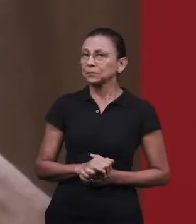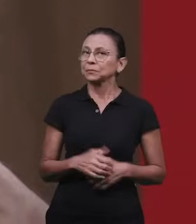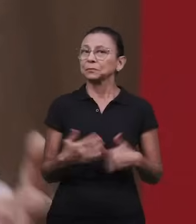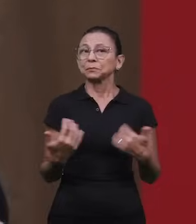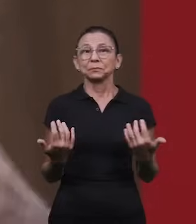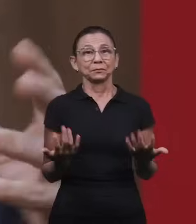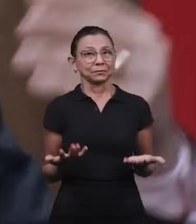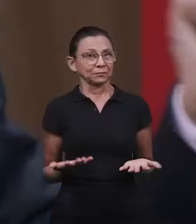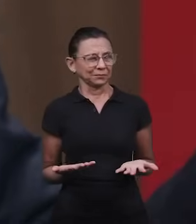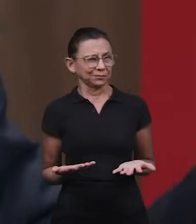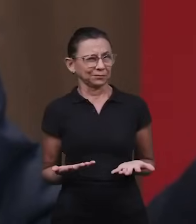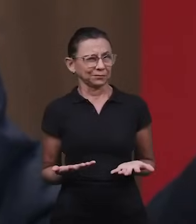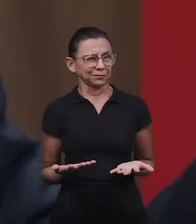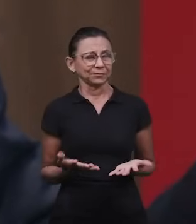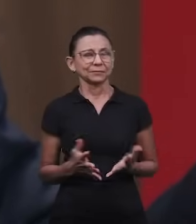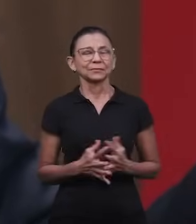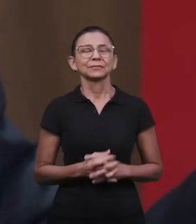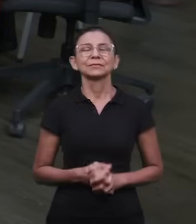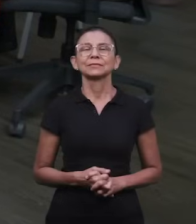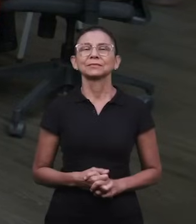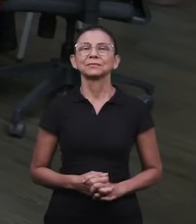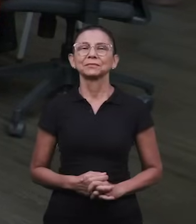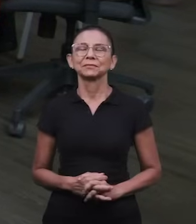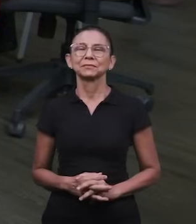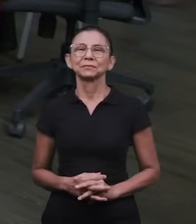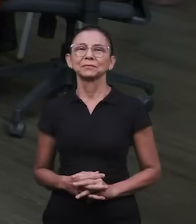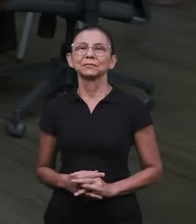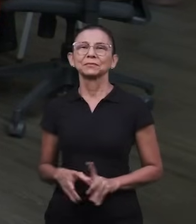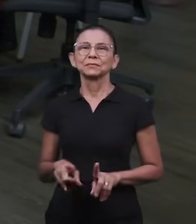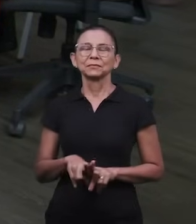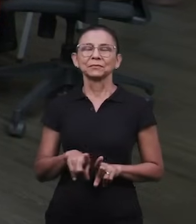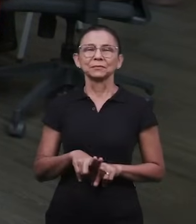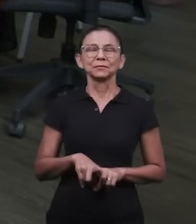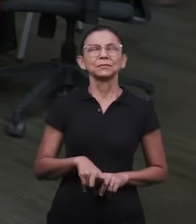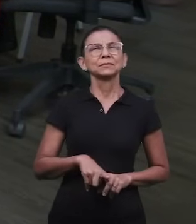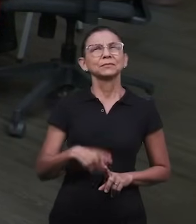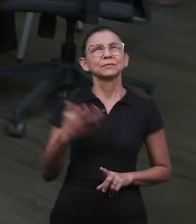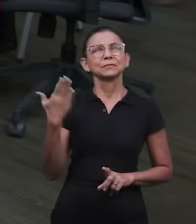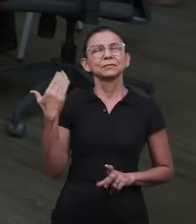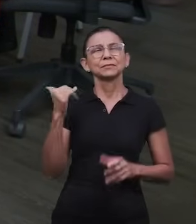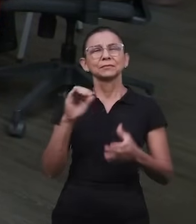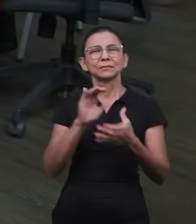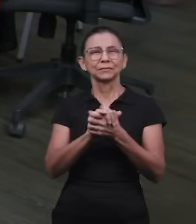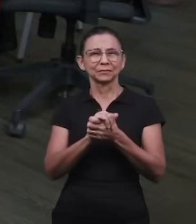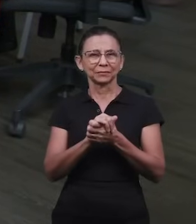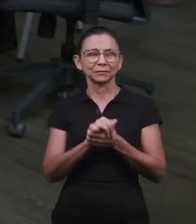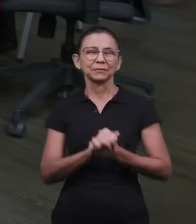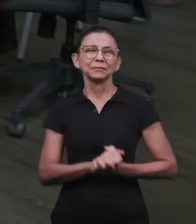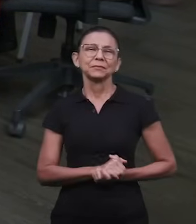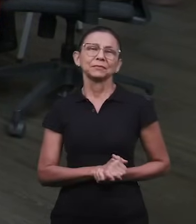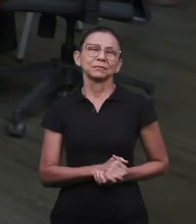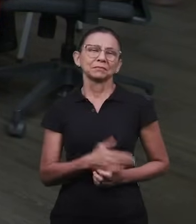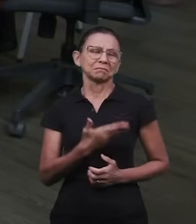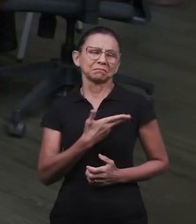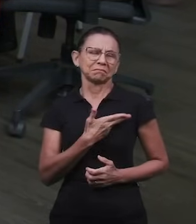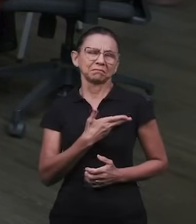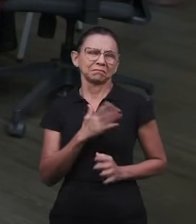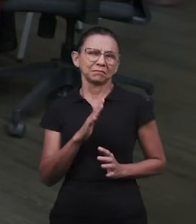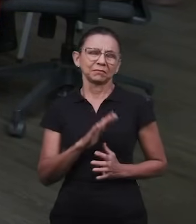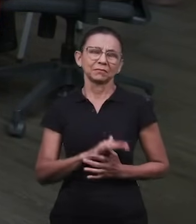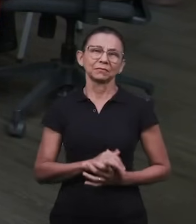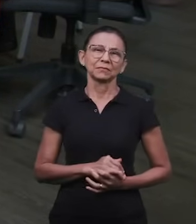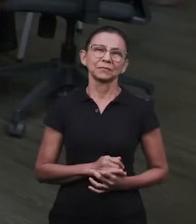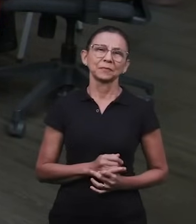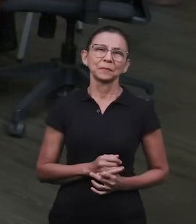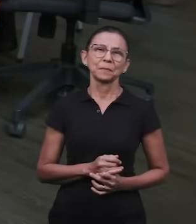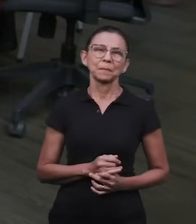Quer dizer, você vê que eles estão bem na frente da gente, né? Você é cheio de dedos, mas tal. Eu lembro uma vez, teve um casamento também de um conhecido